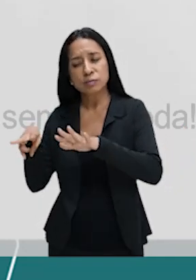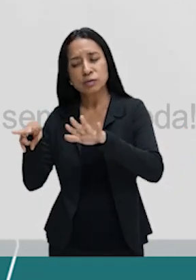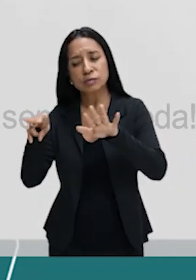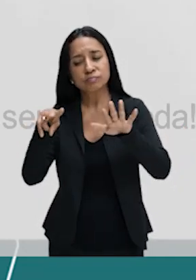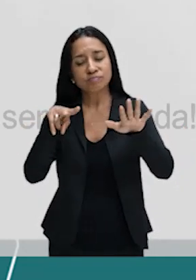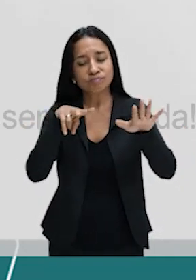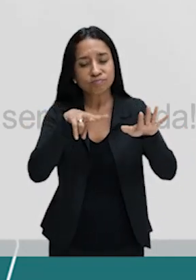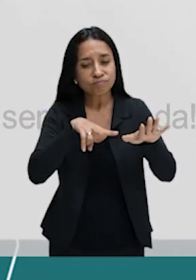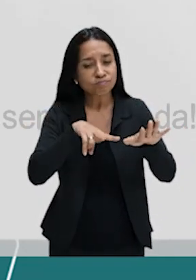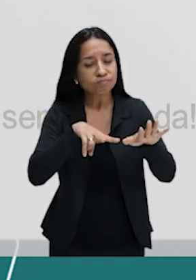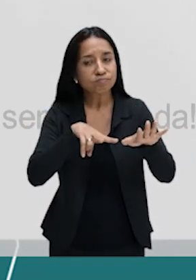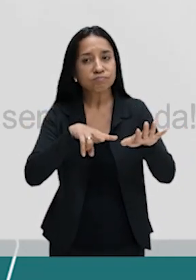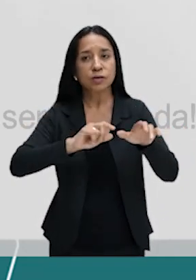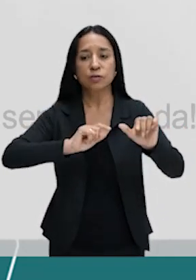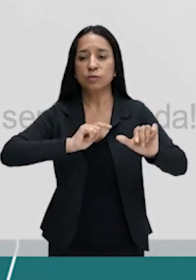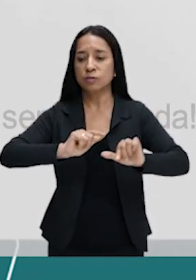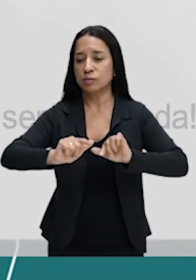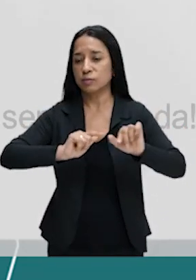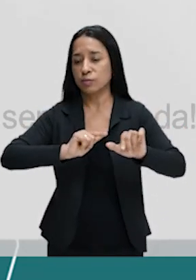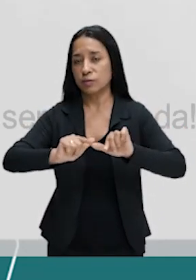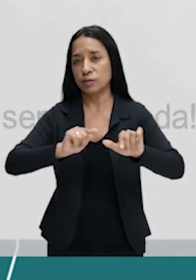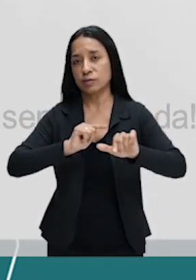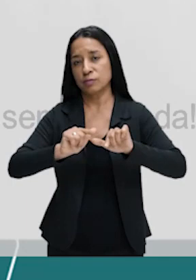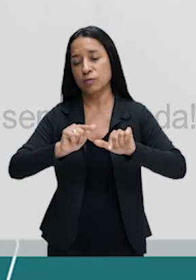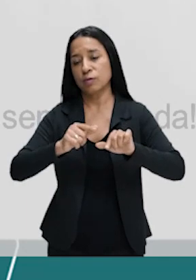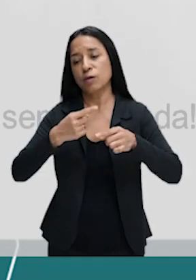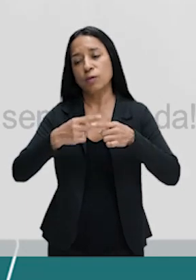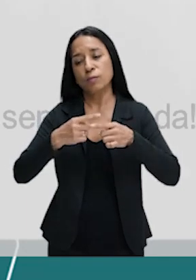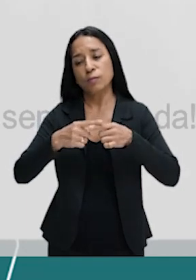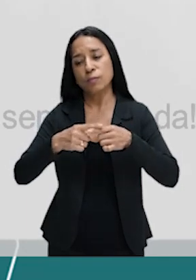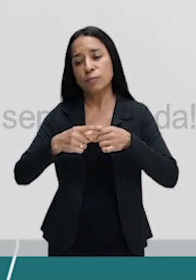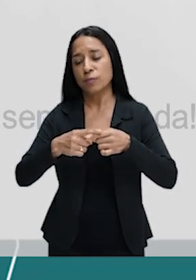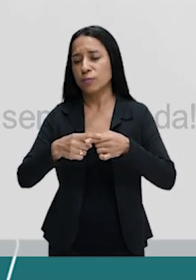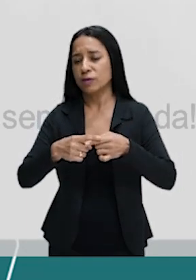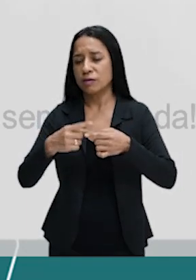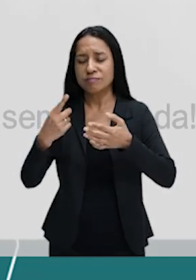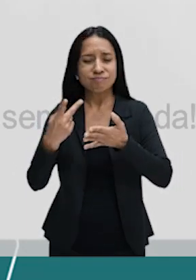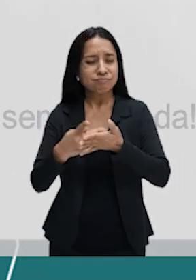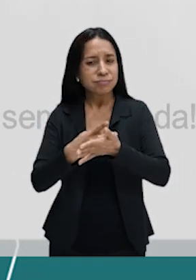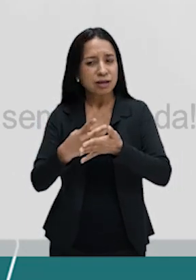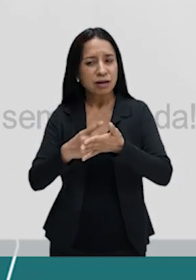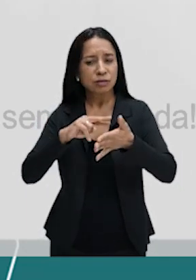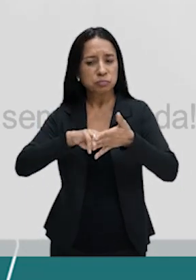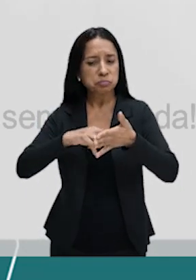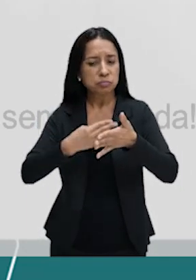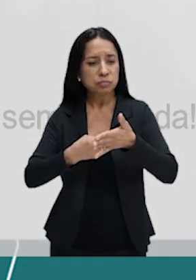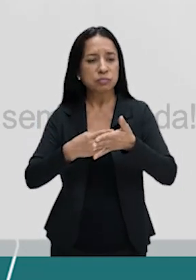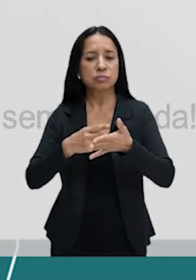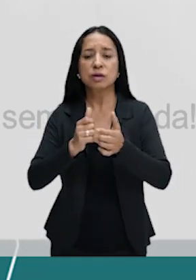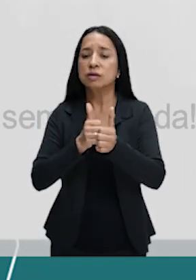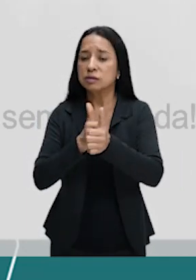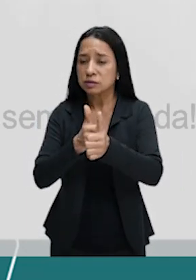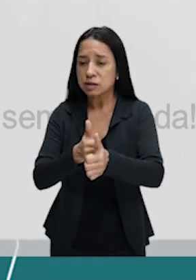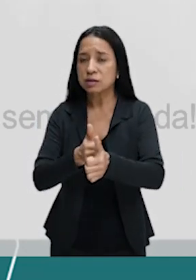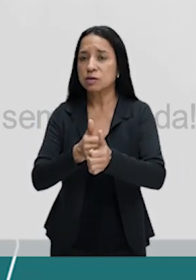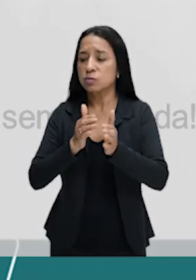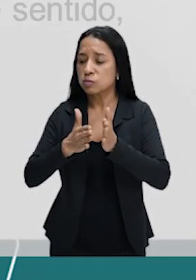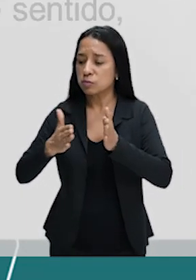semana, está errado? Não, porque você seguiu a sequência de tradução. Tá certo?